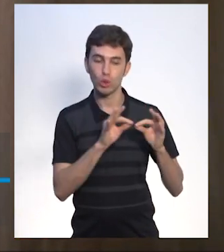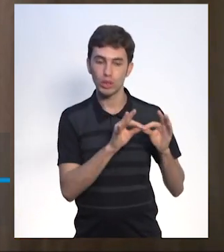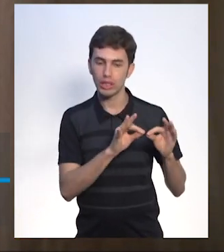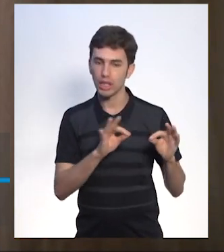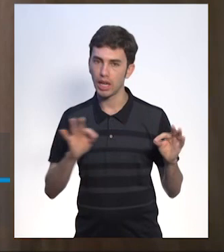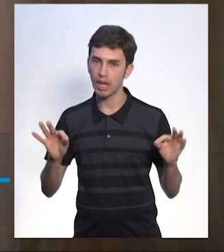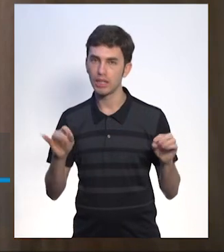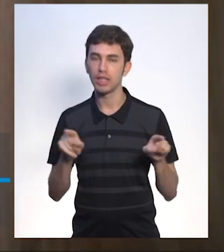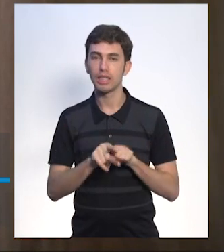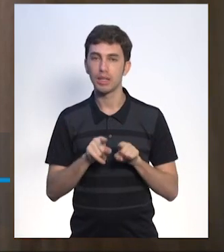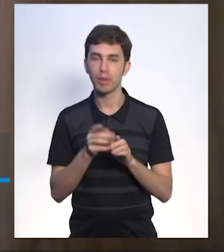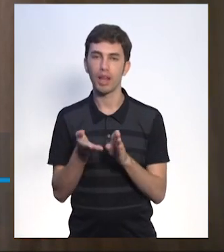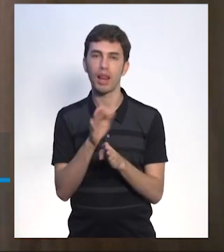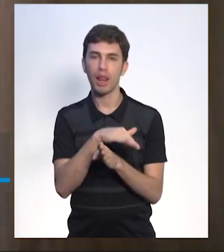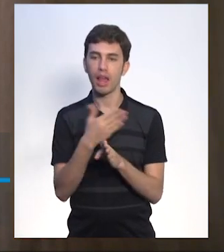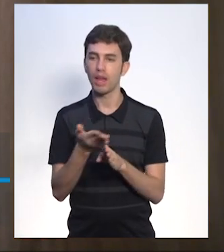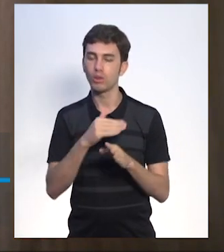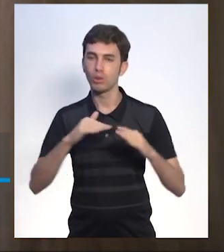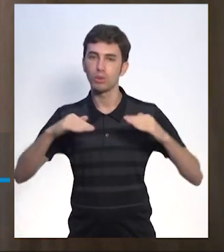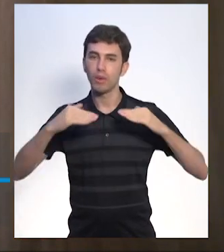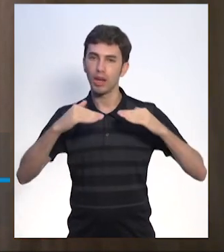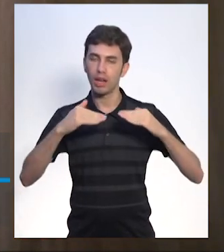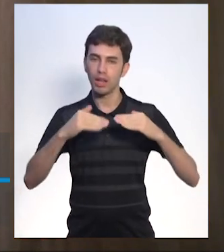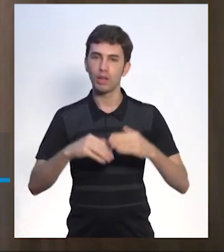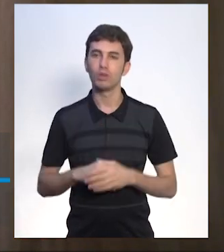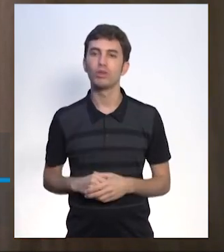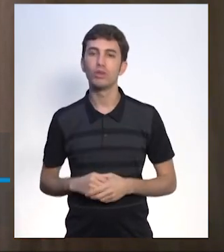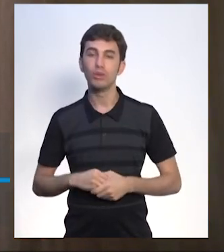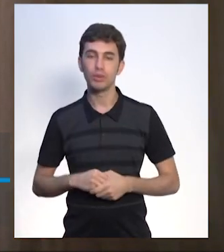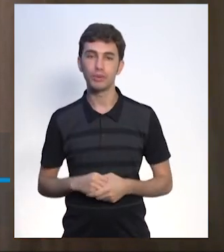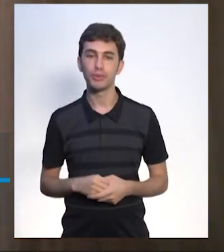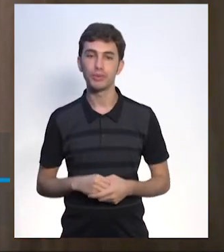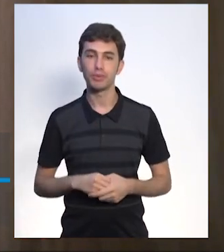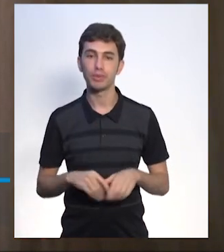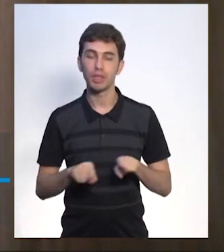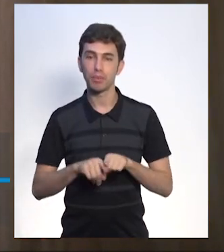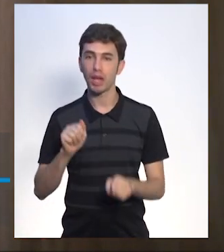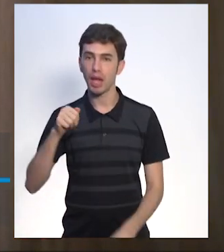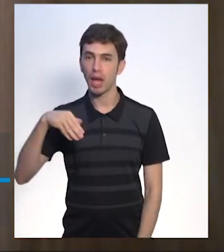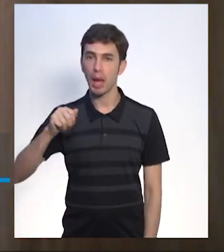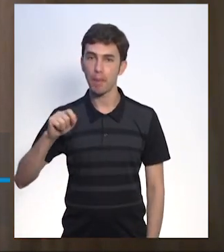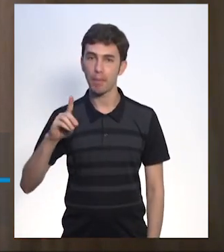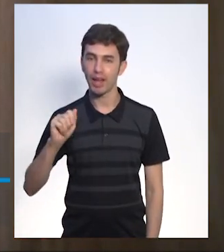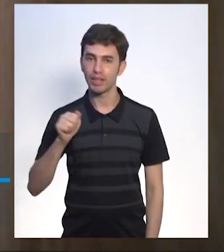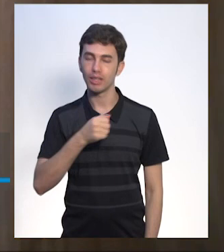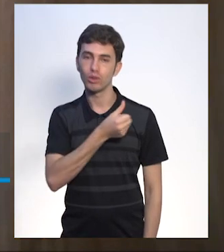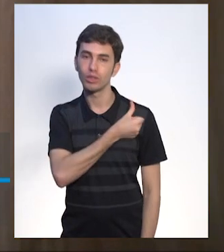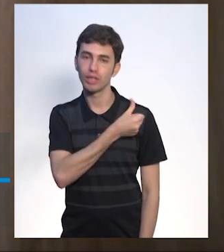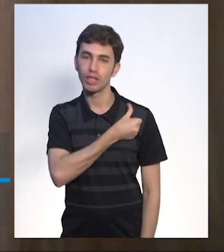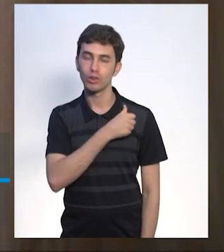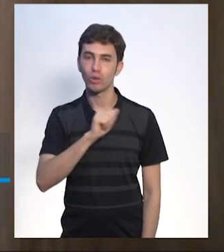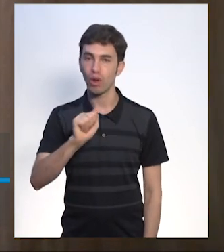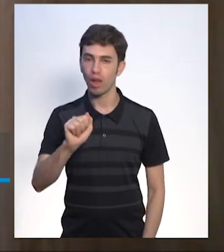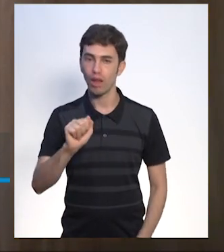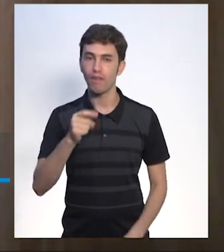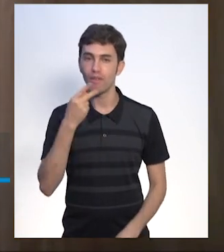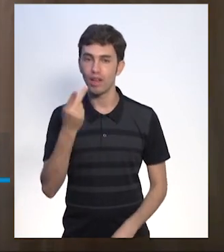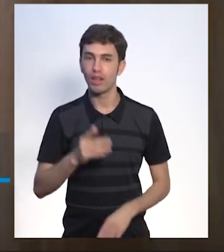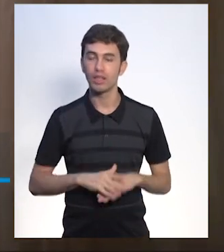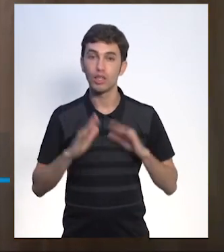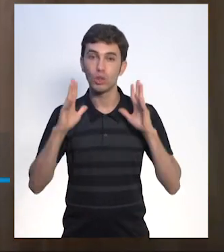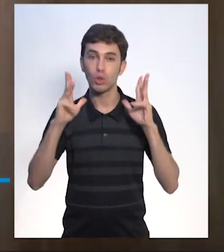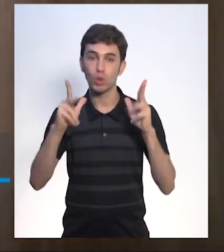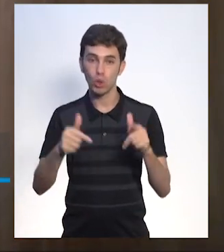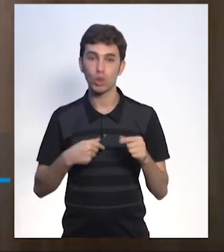têm lados paralelos, certo? Certo. A Amanda Moreira, do 6º A, disse que todos